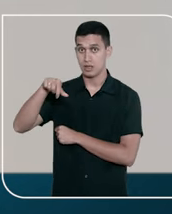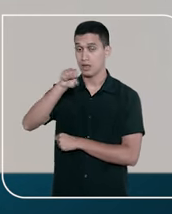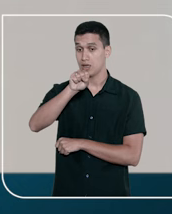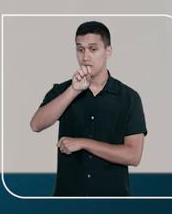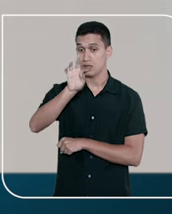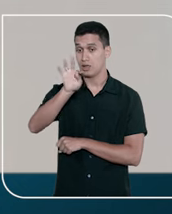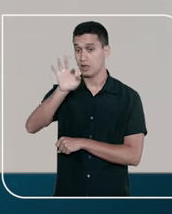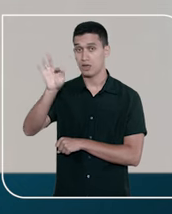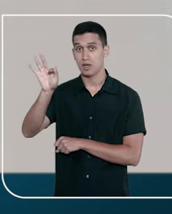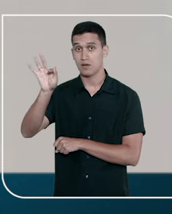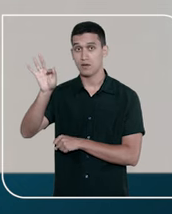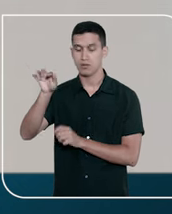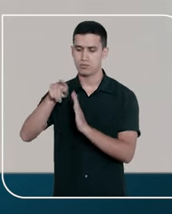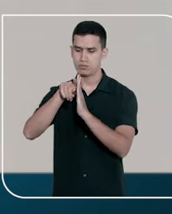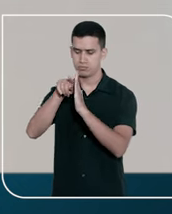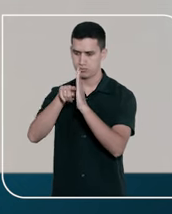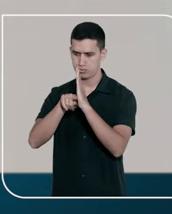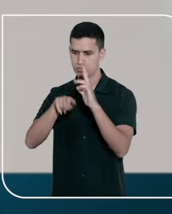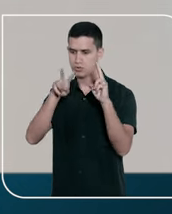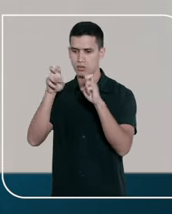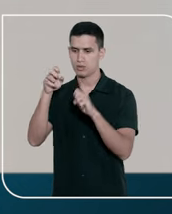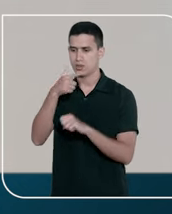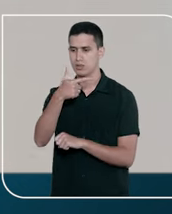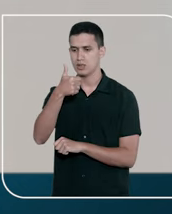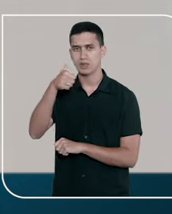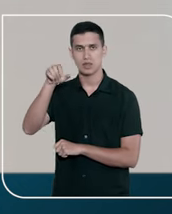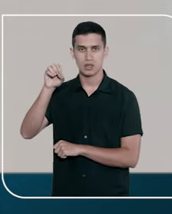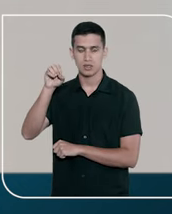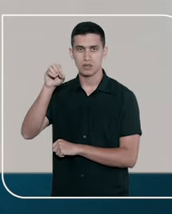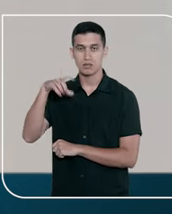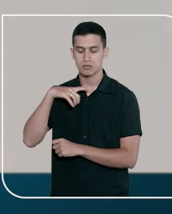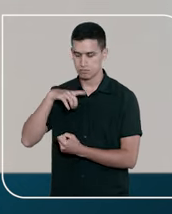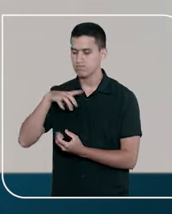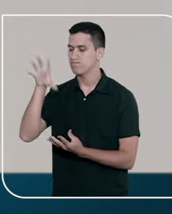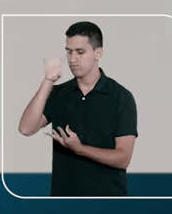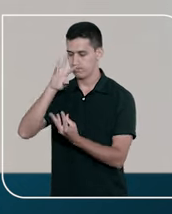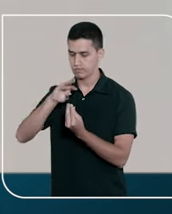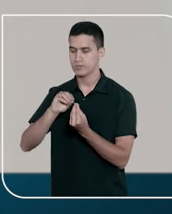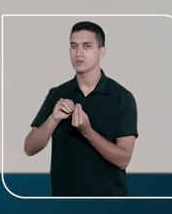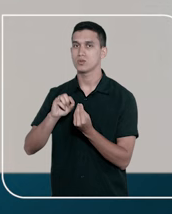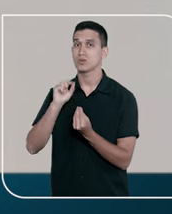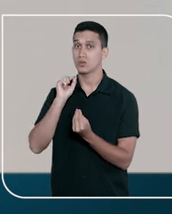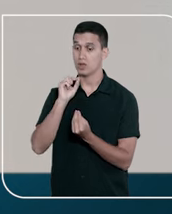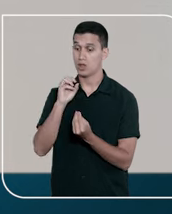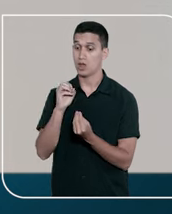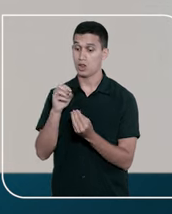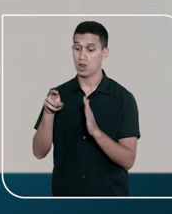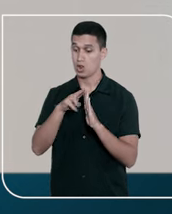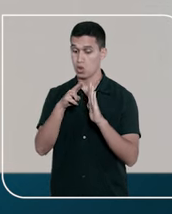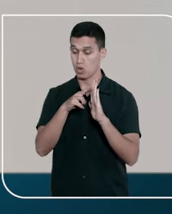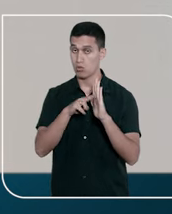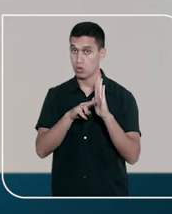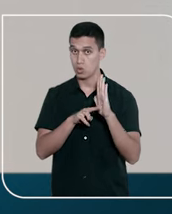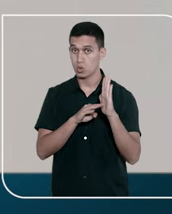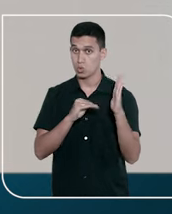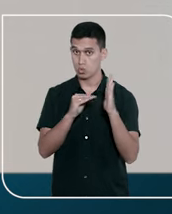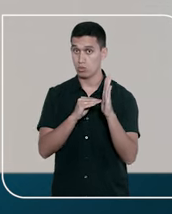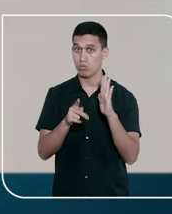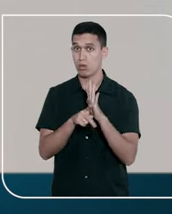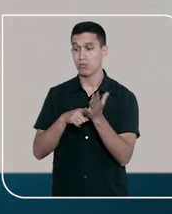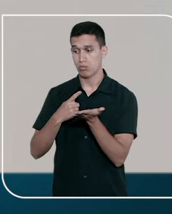Federal, analisando o tema 210, acabou por concluir que as normas previstas nos tratados